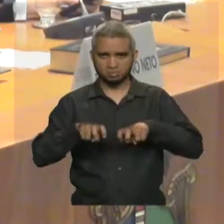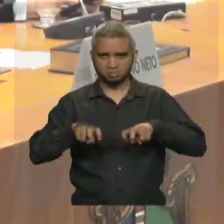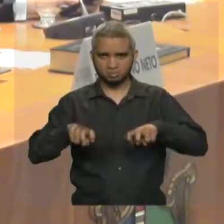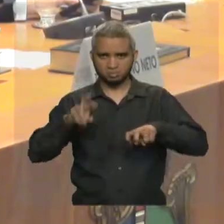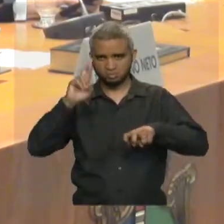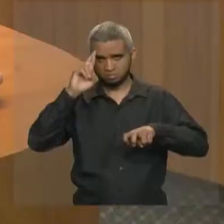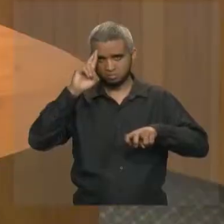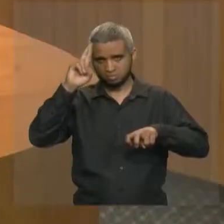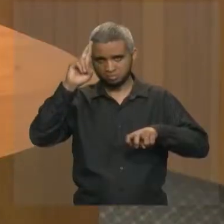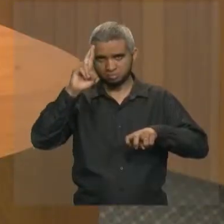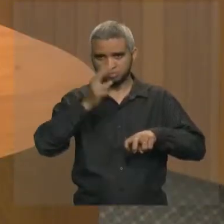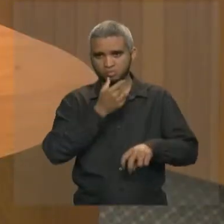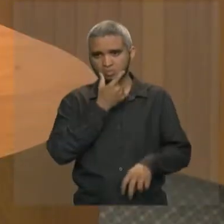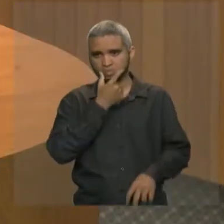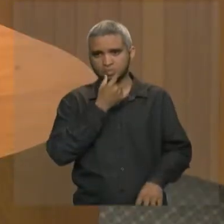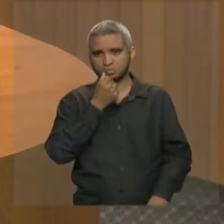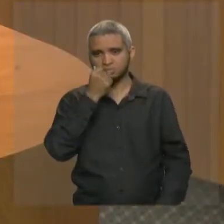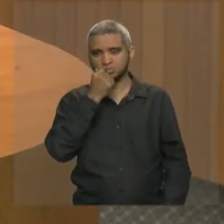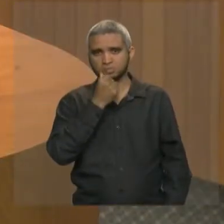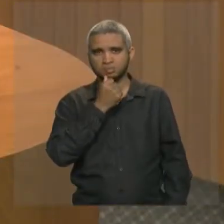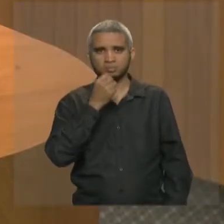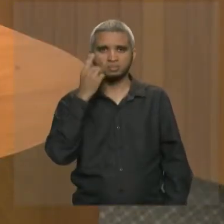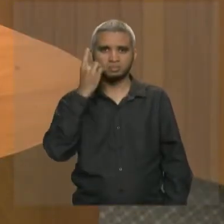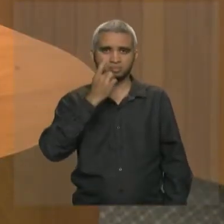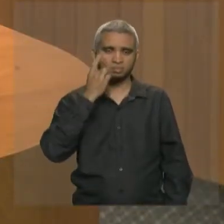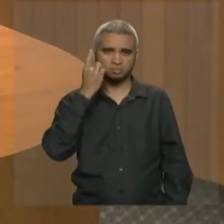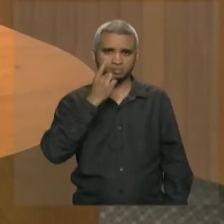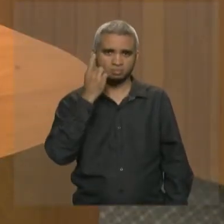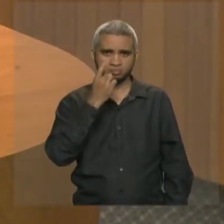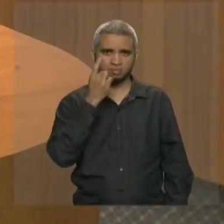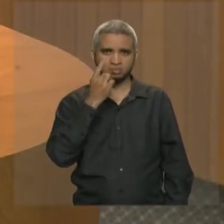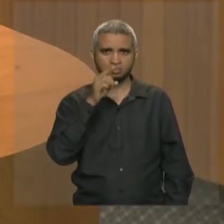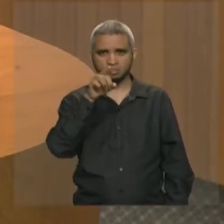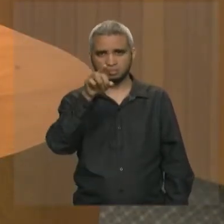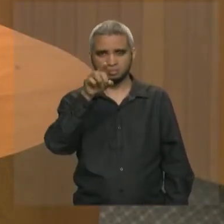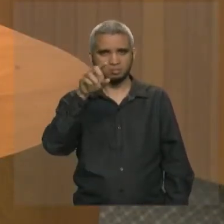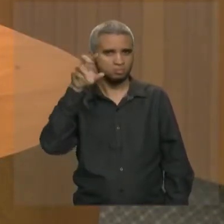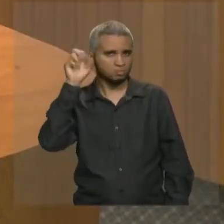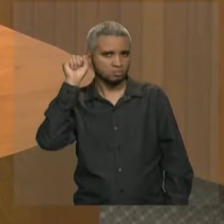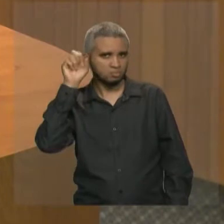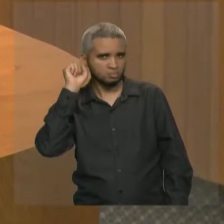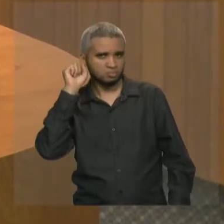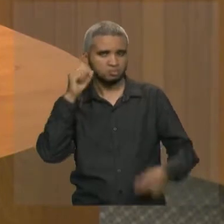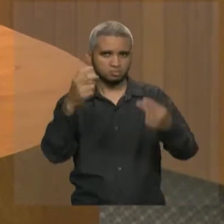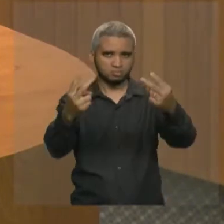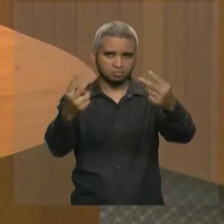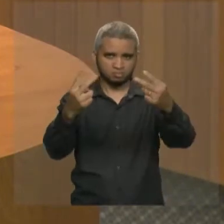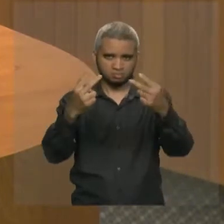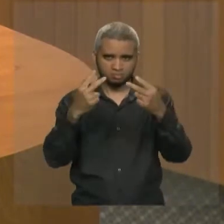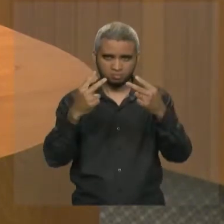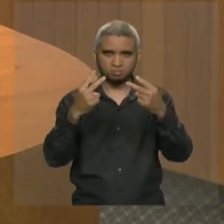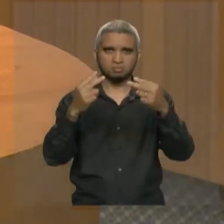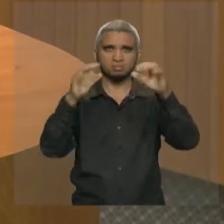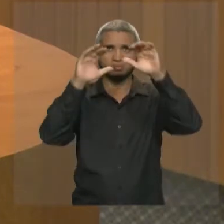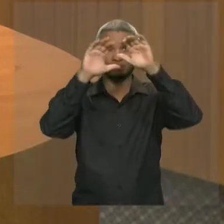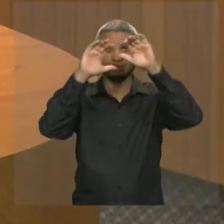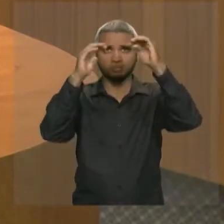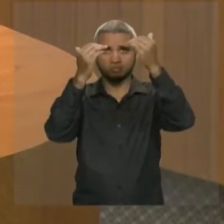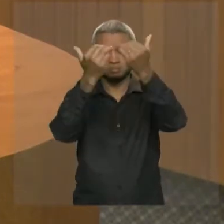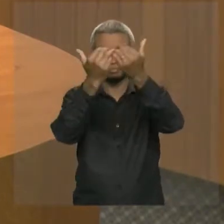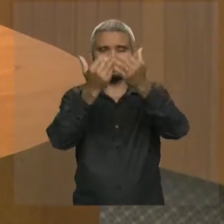deputadas e deputados, ouvintes, galeria, imprensa,